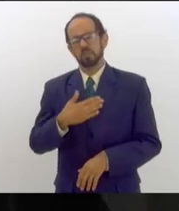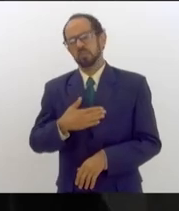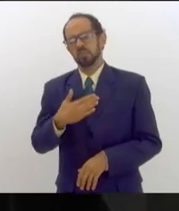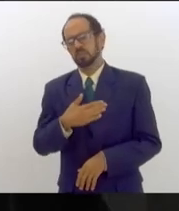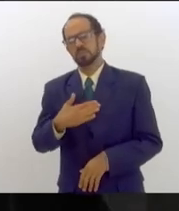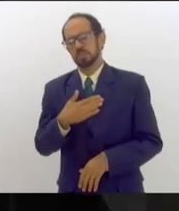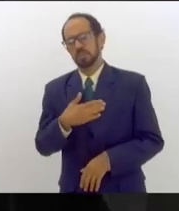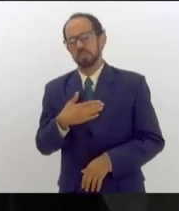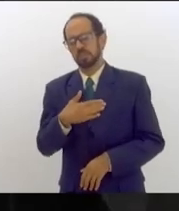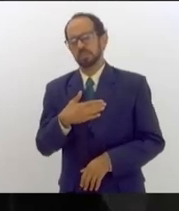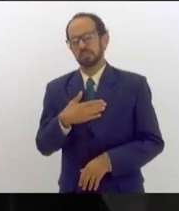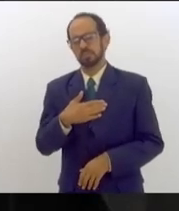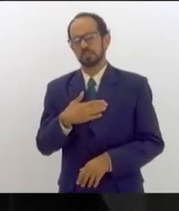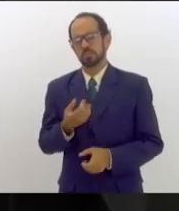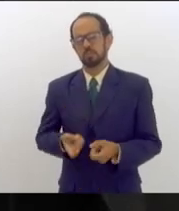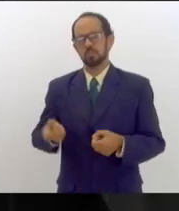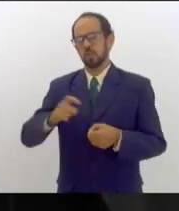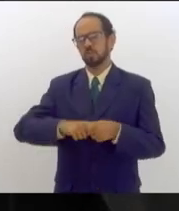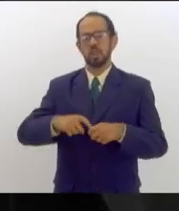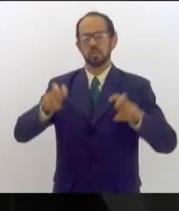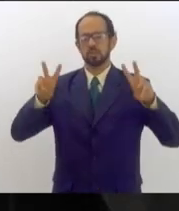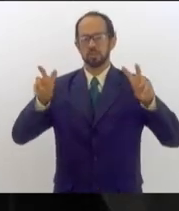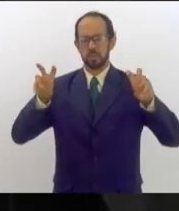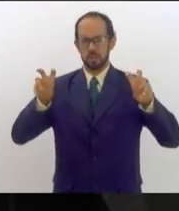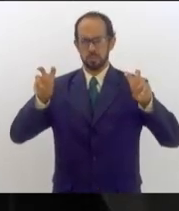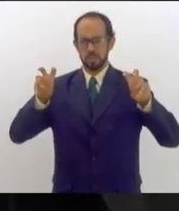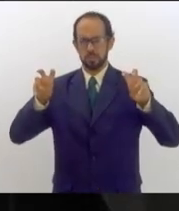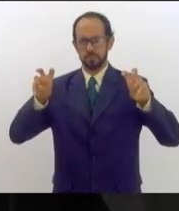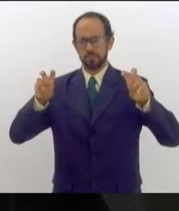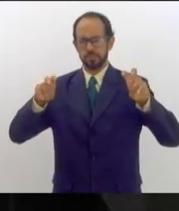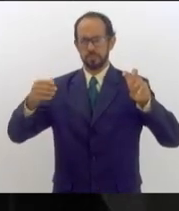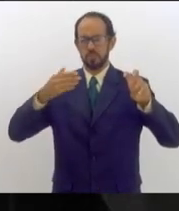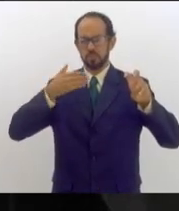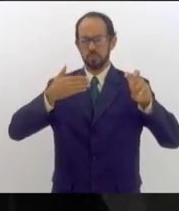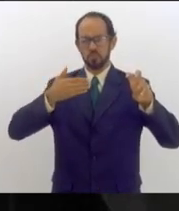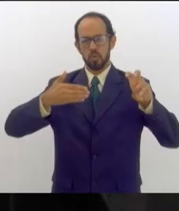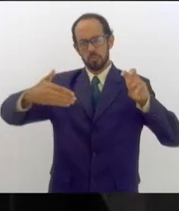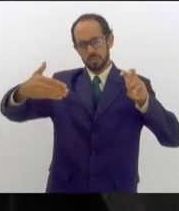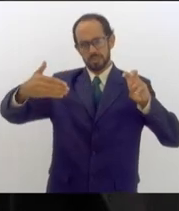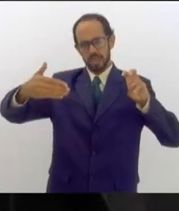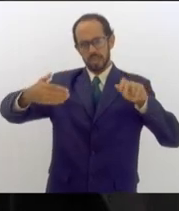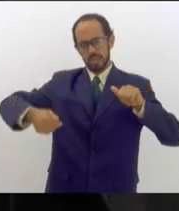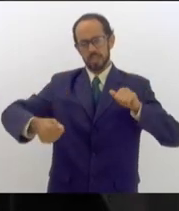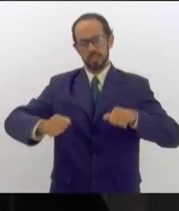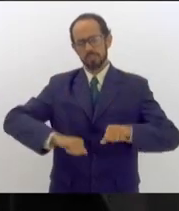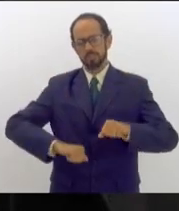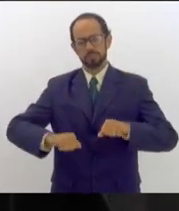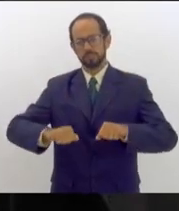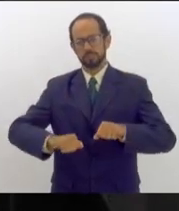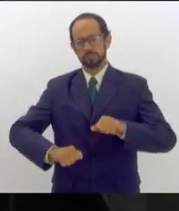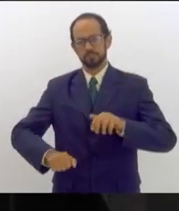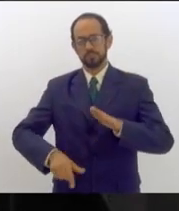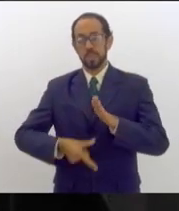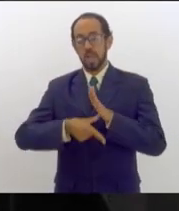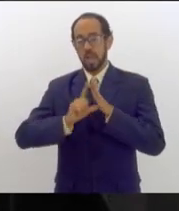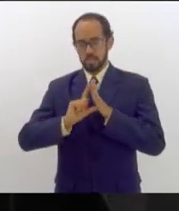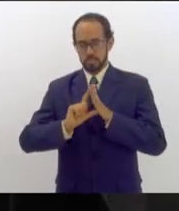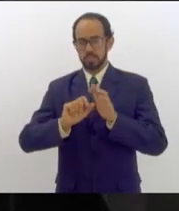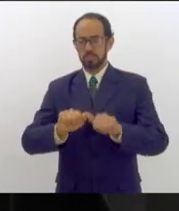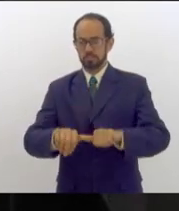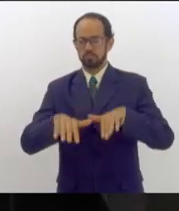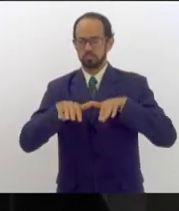voltar a um tema que tratei no expediente Inicial